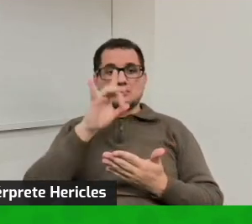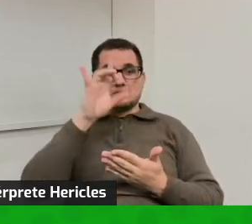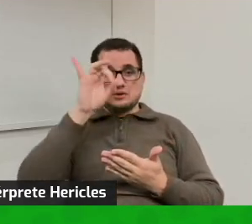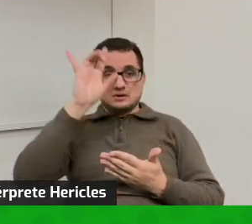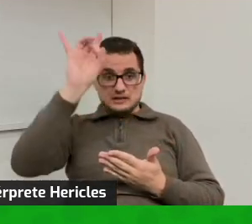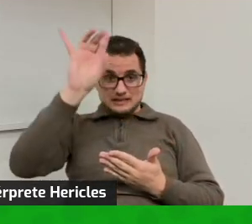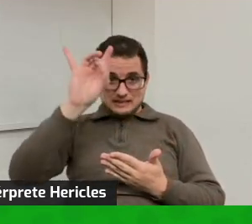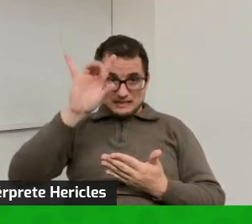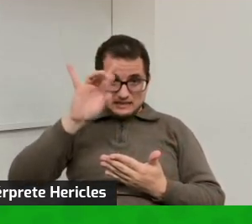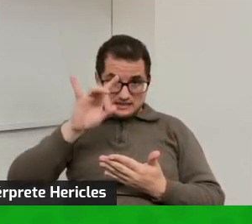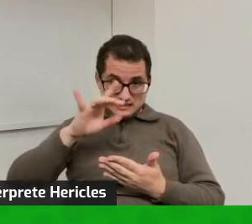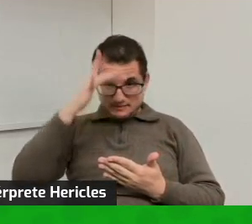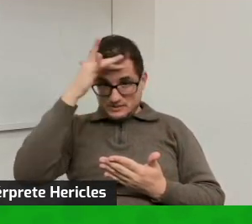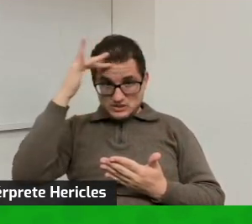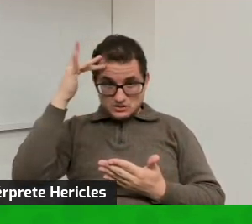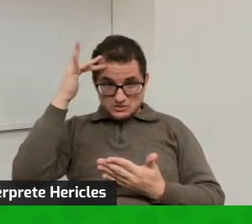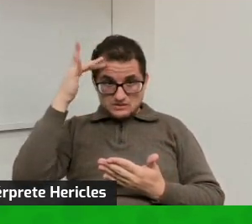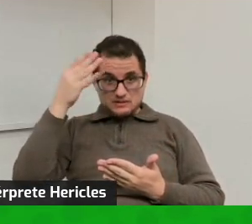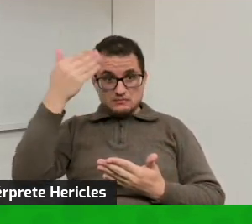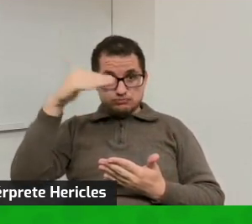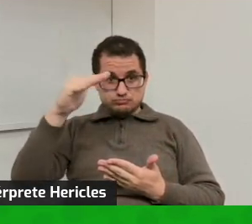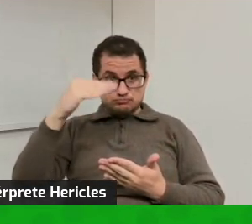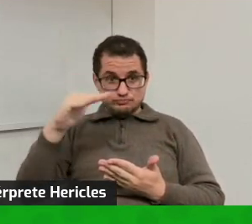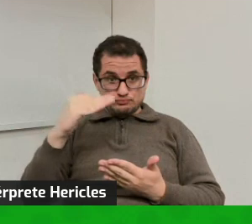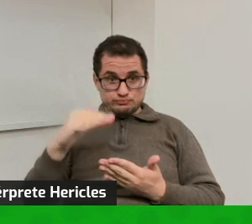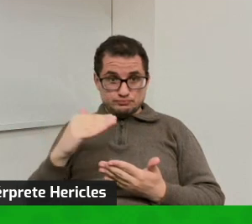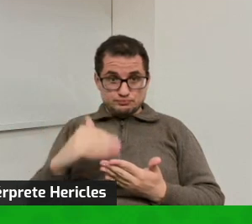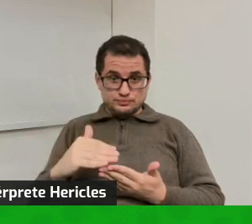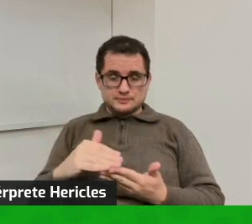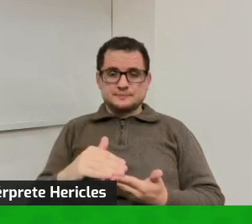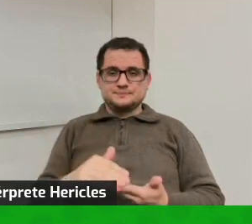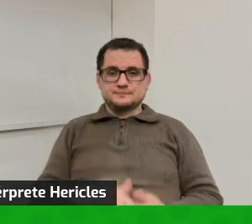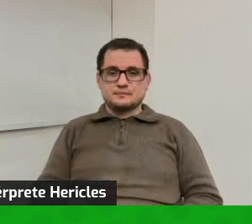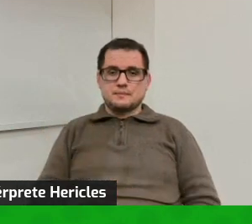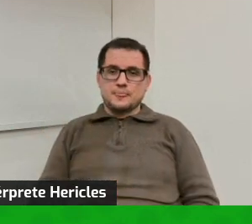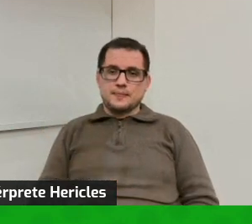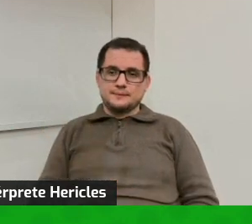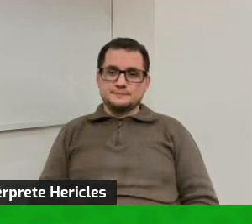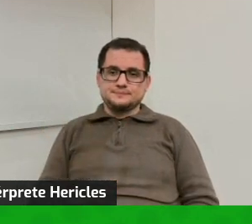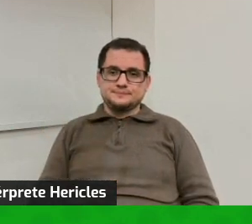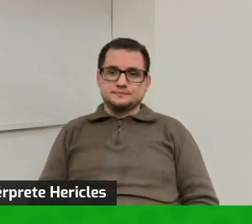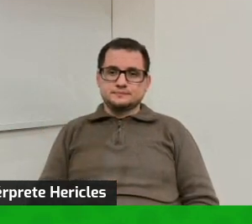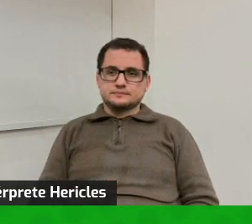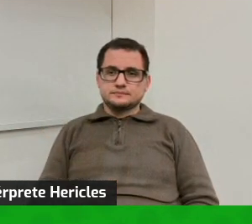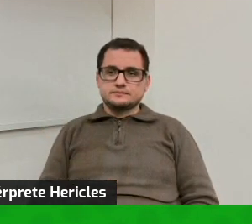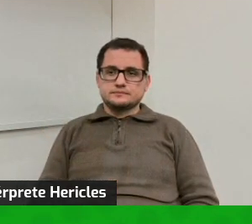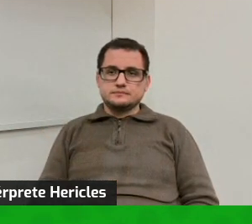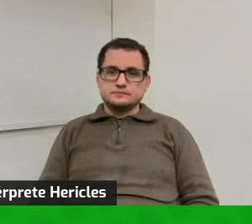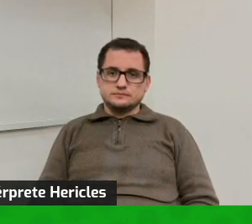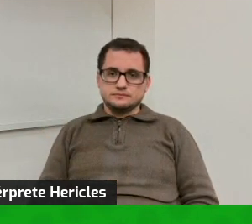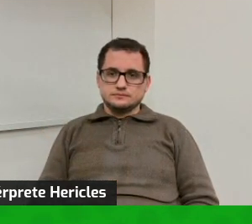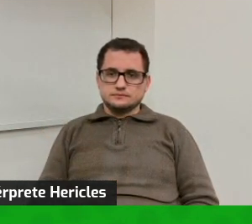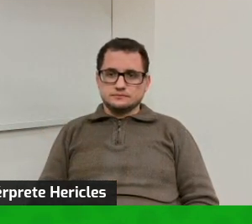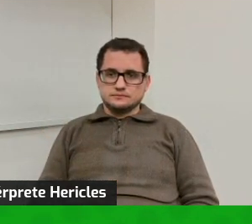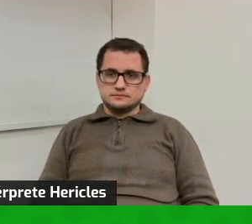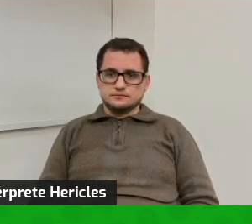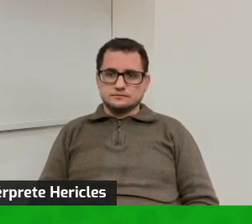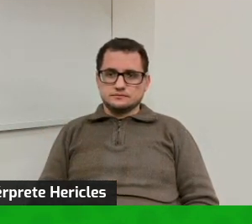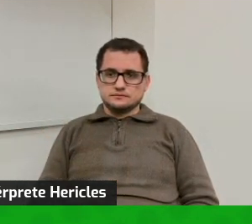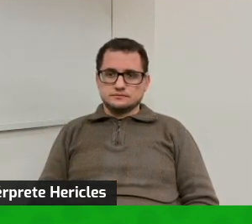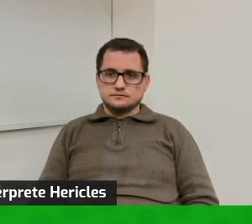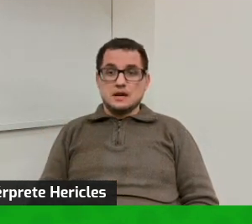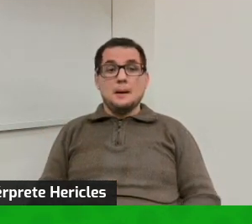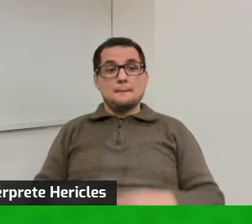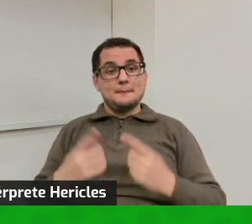Almeida. Senhor Souza. Senhor Oliveira. E assim por diante. Beleza, Gabriel, mas eu quero mandar